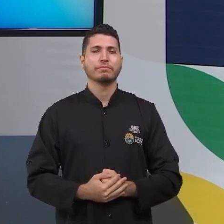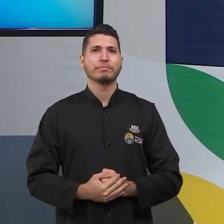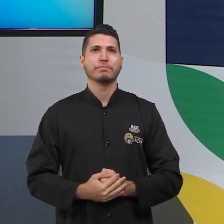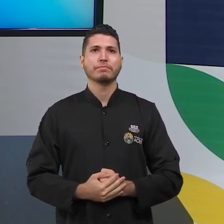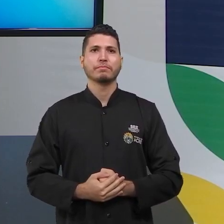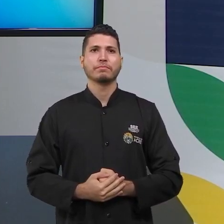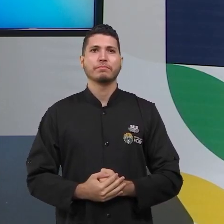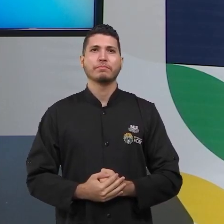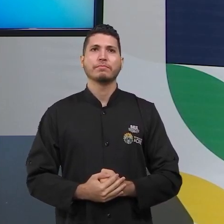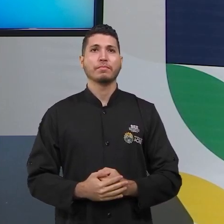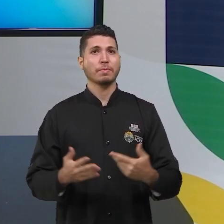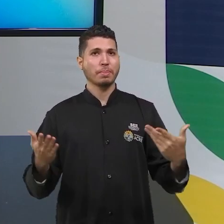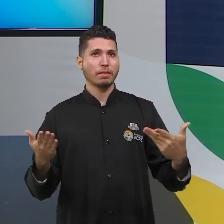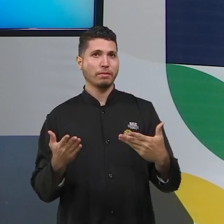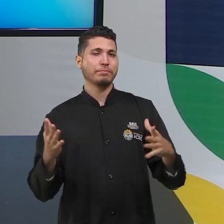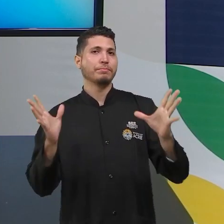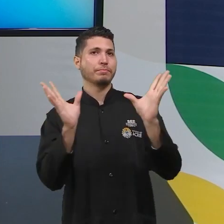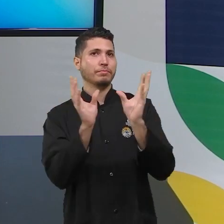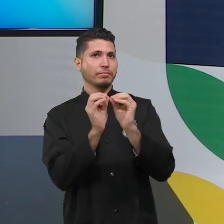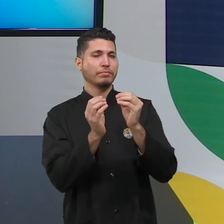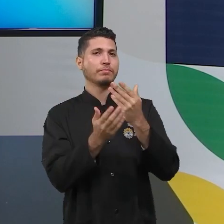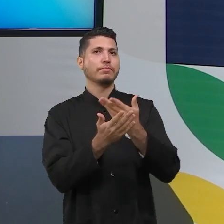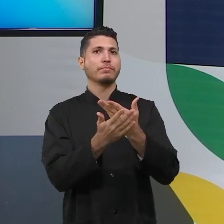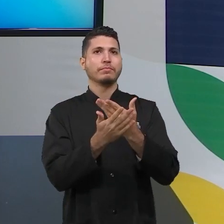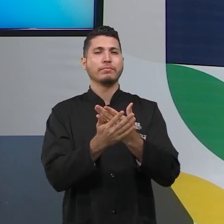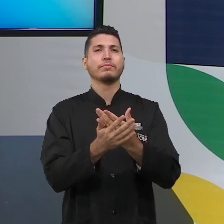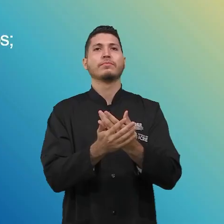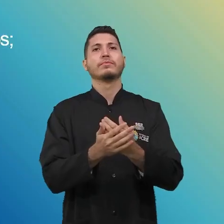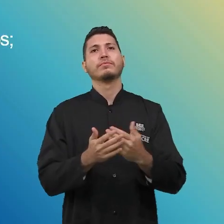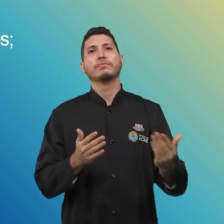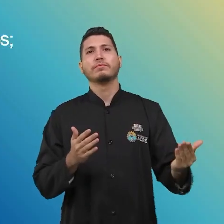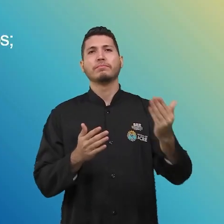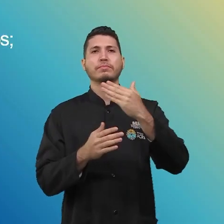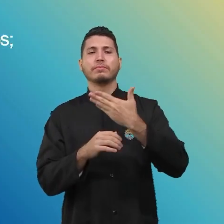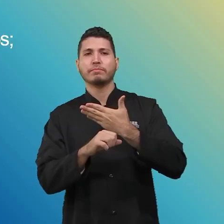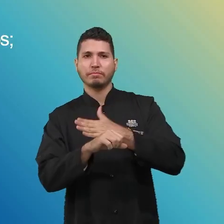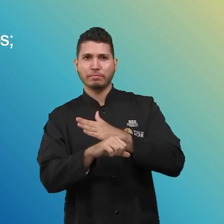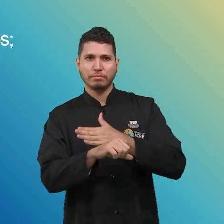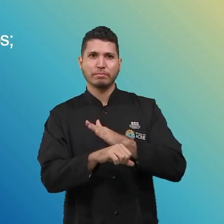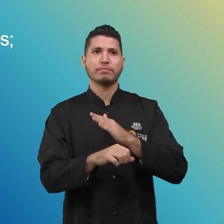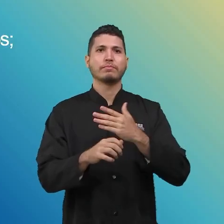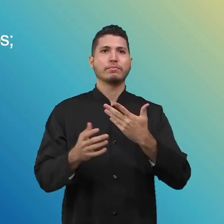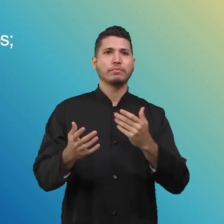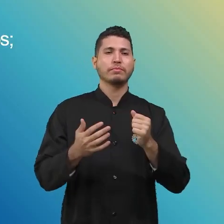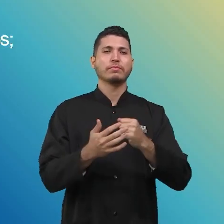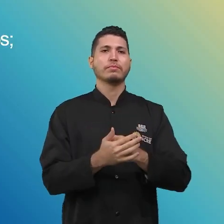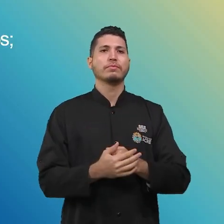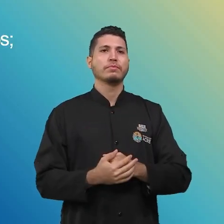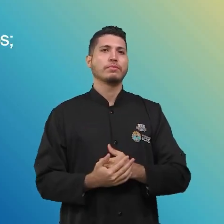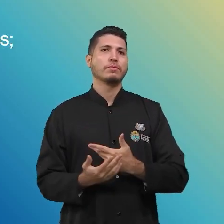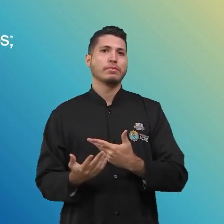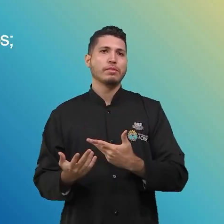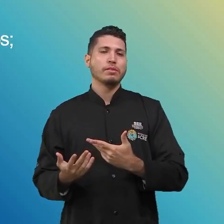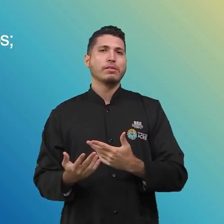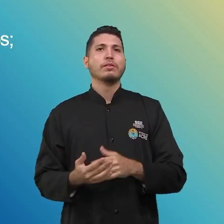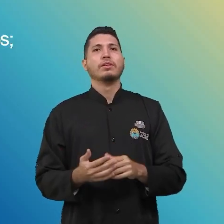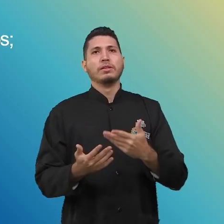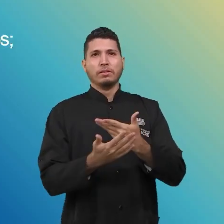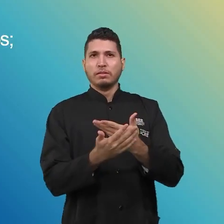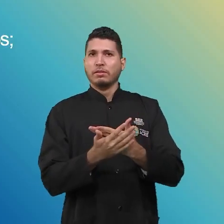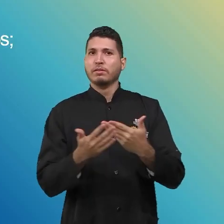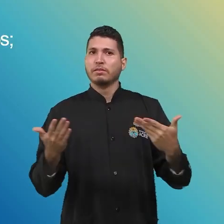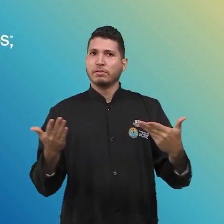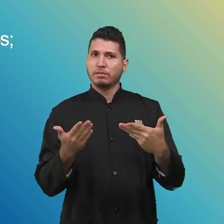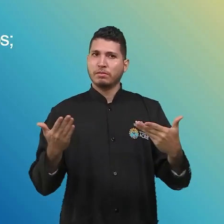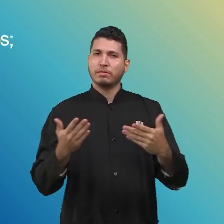nosso breve resumo da aula de hoje, saber o que você aprendeu sobre museu virtual, porque nós falamos sobre